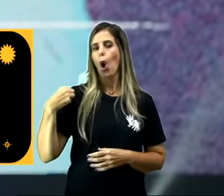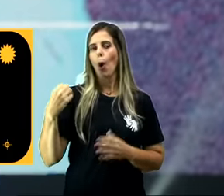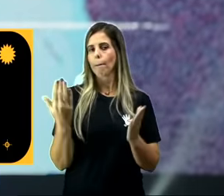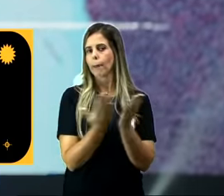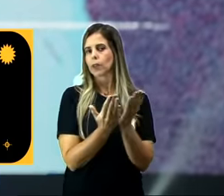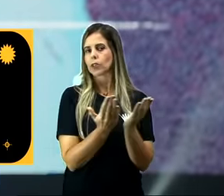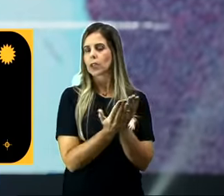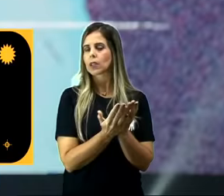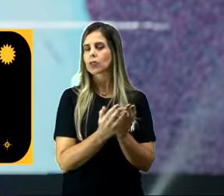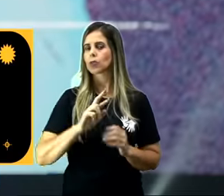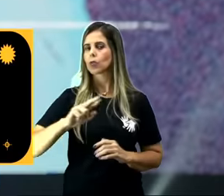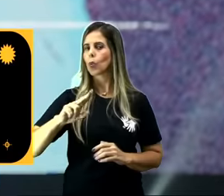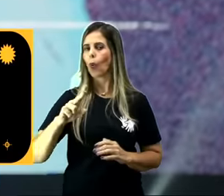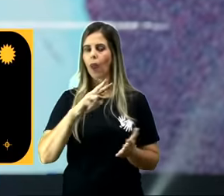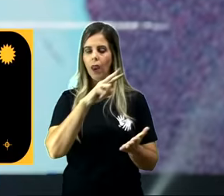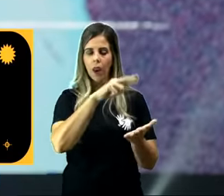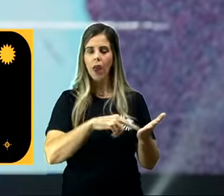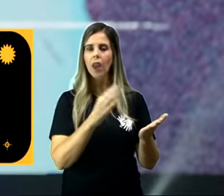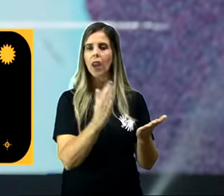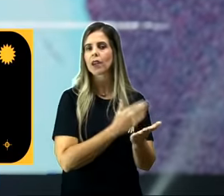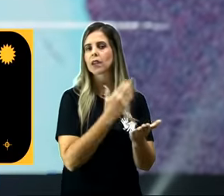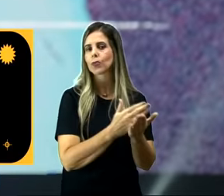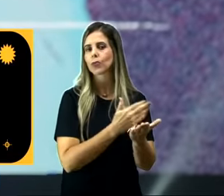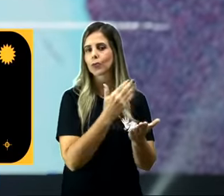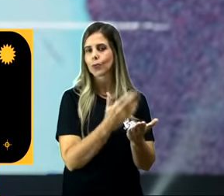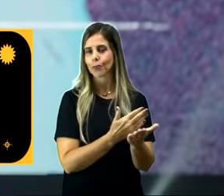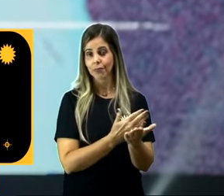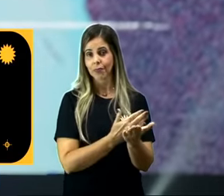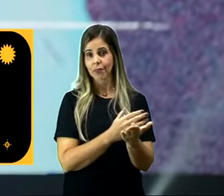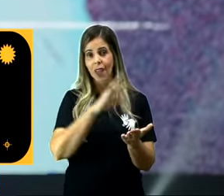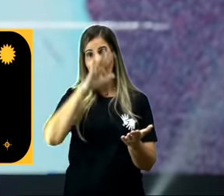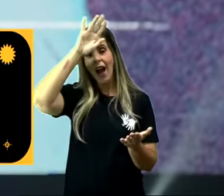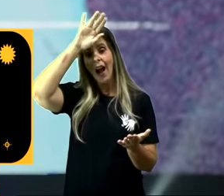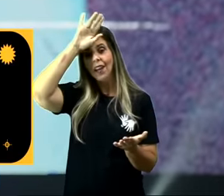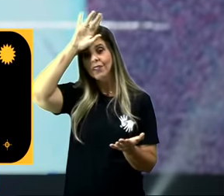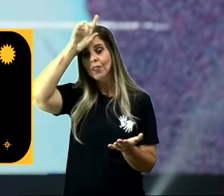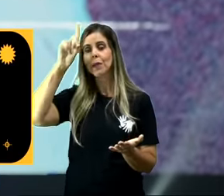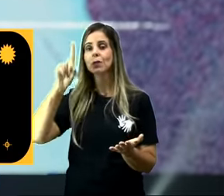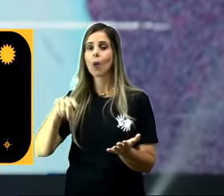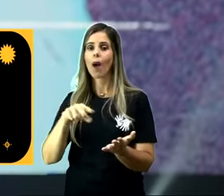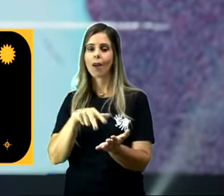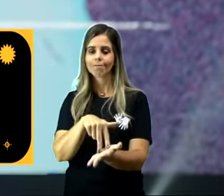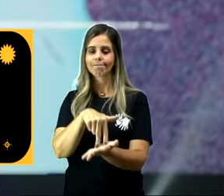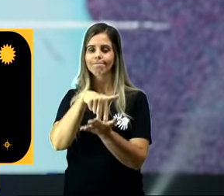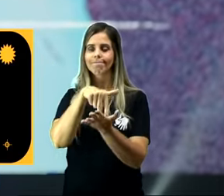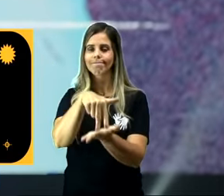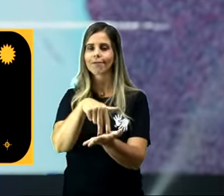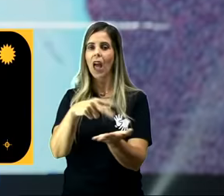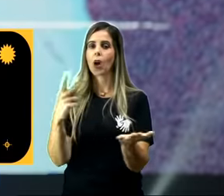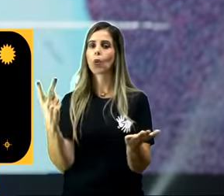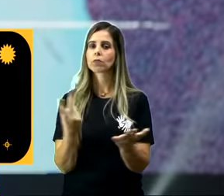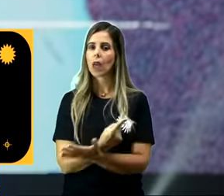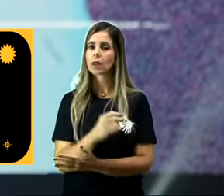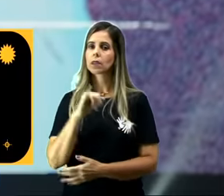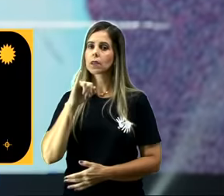livro. Avivamento não vem por livro, avivamento vem por posicionamento.